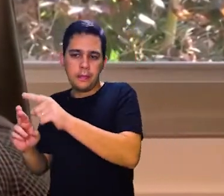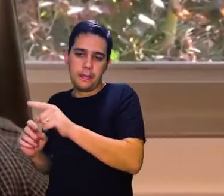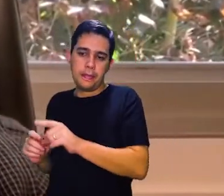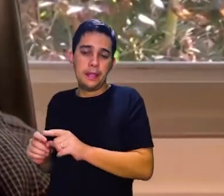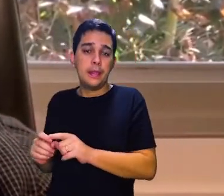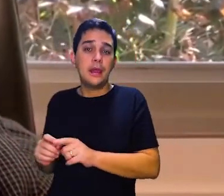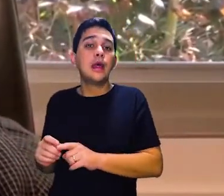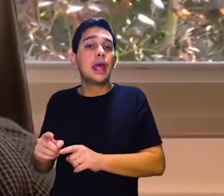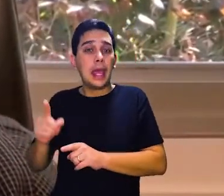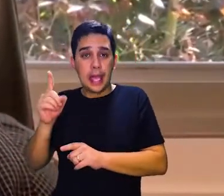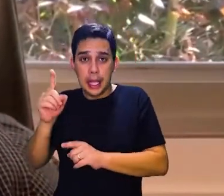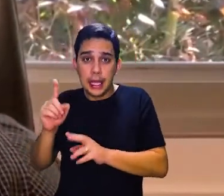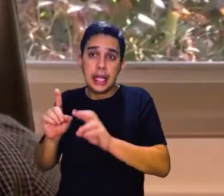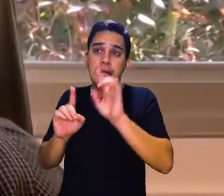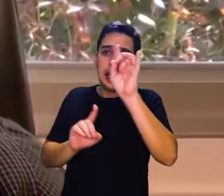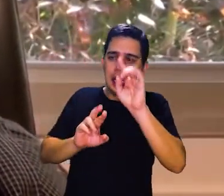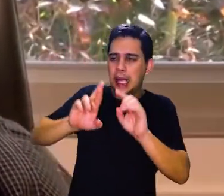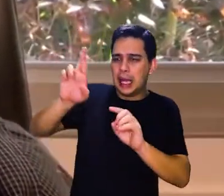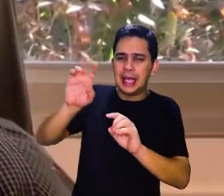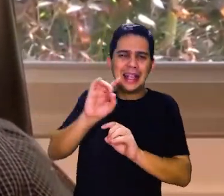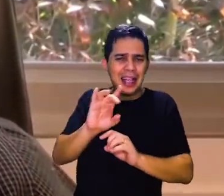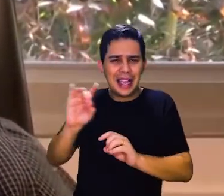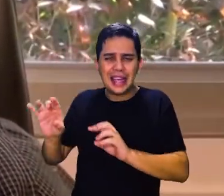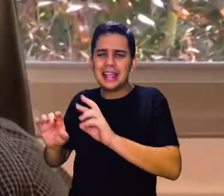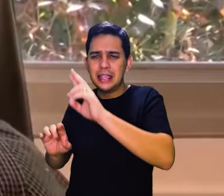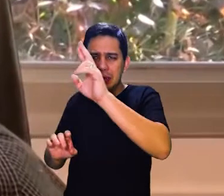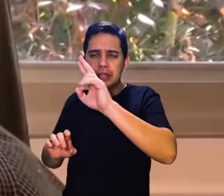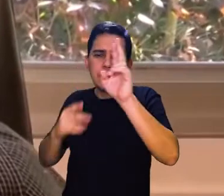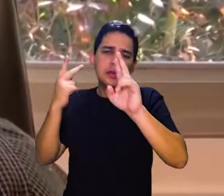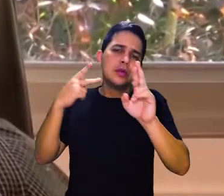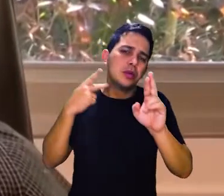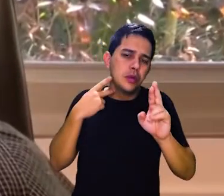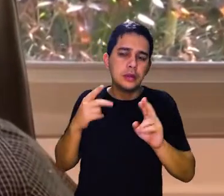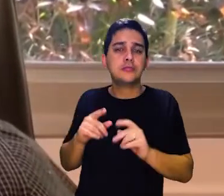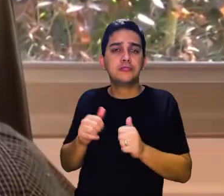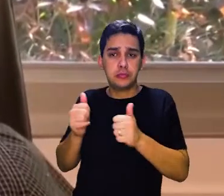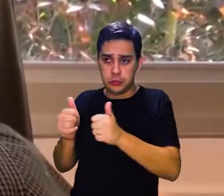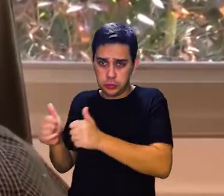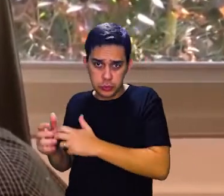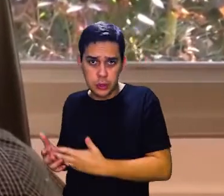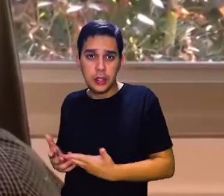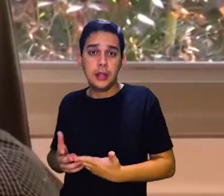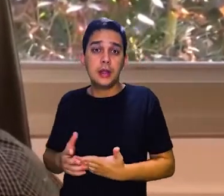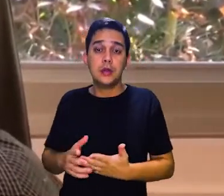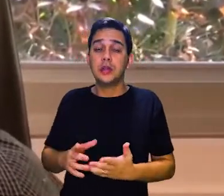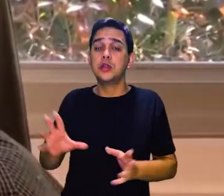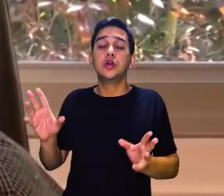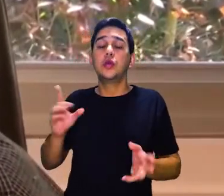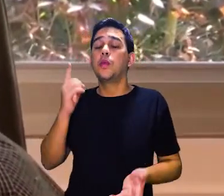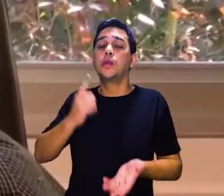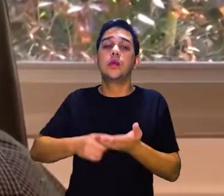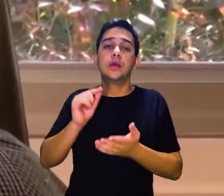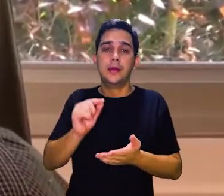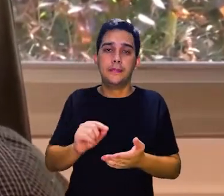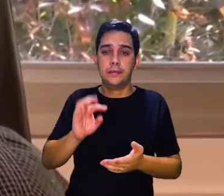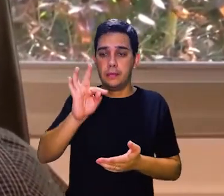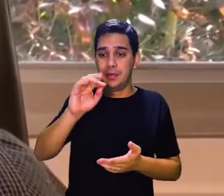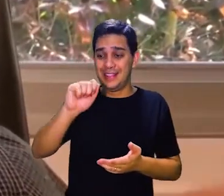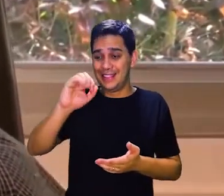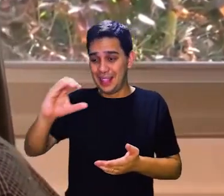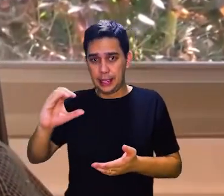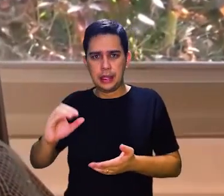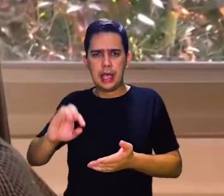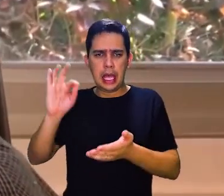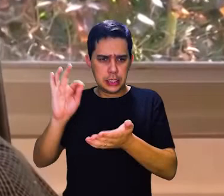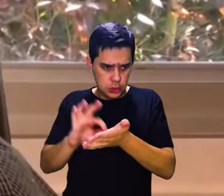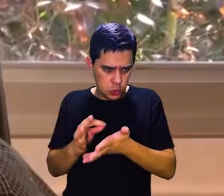da cidadania. Então, assinado esse TAC, fica extinto o inquérito civil,